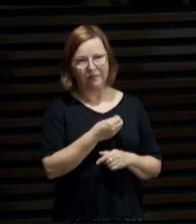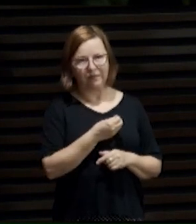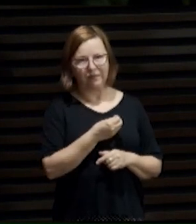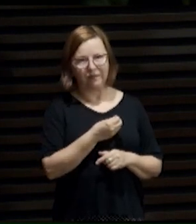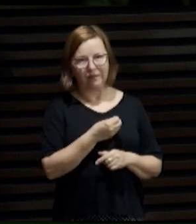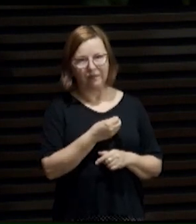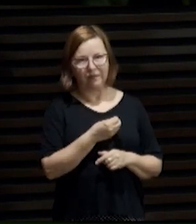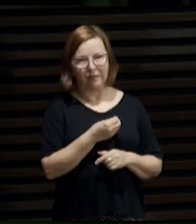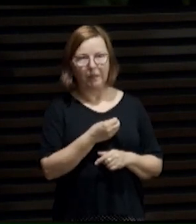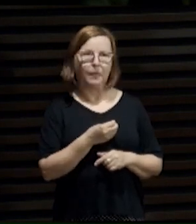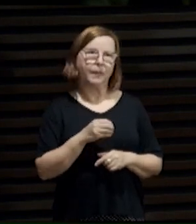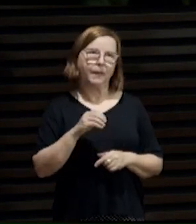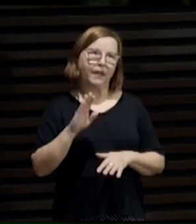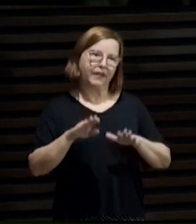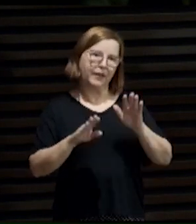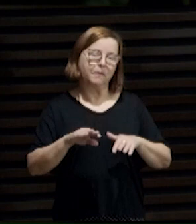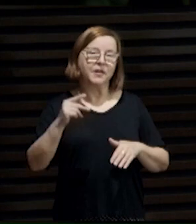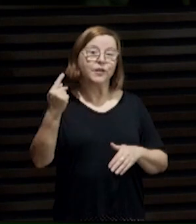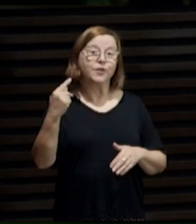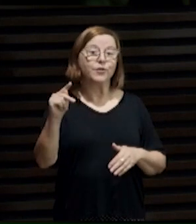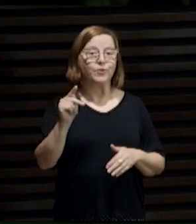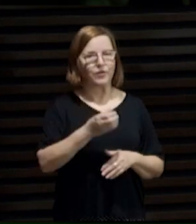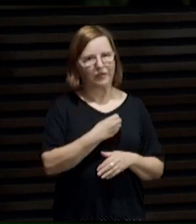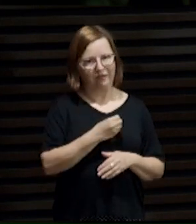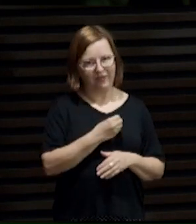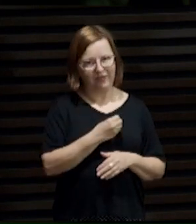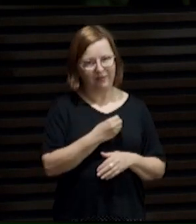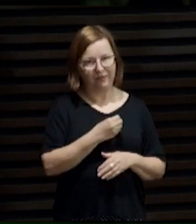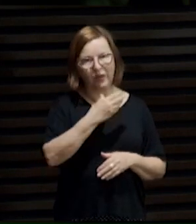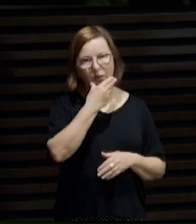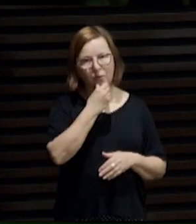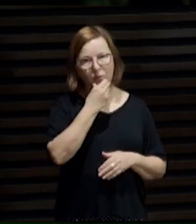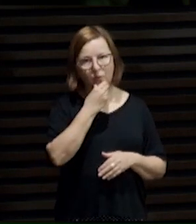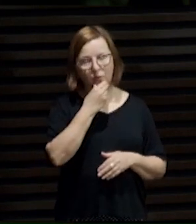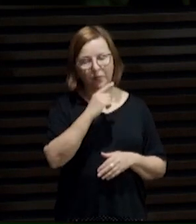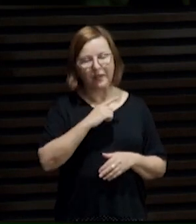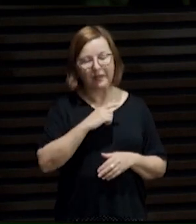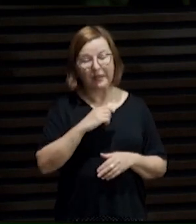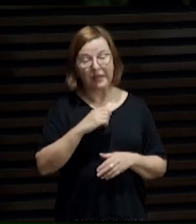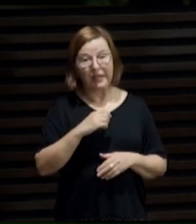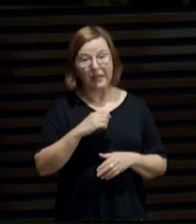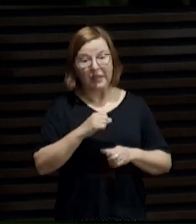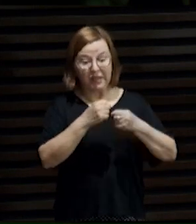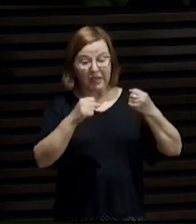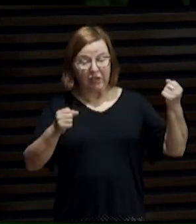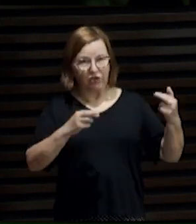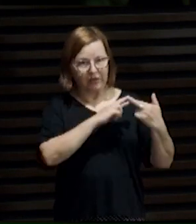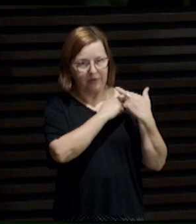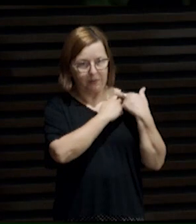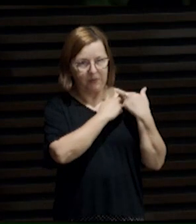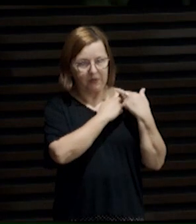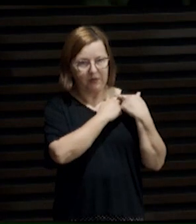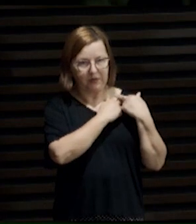sua vida. E os homens têm grande responsabilidade, porque famílias fortes fazem uma